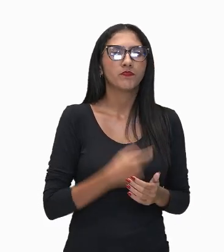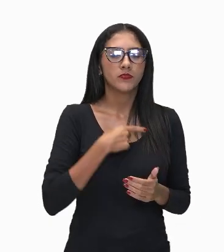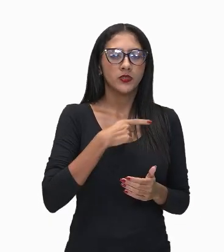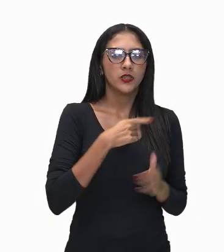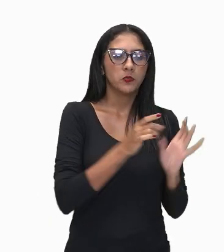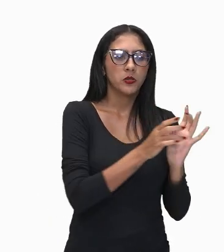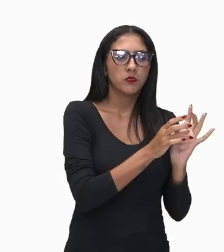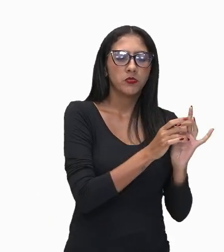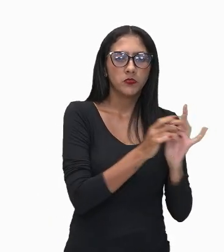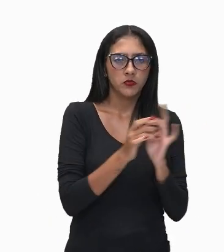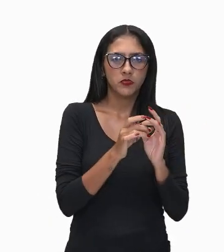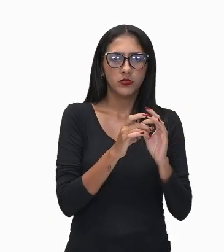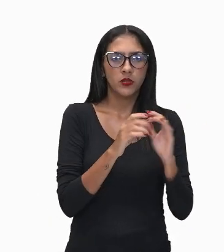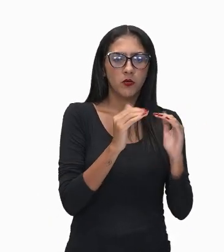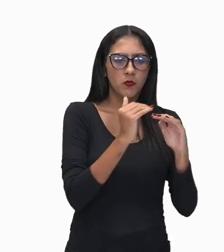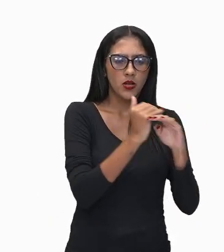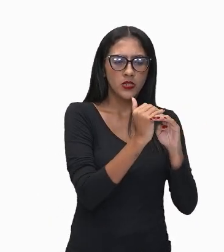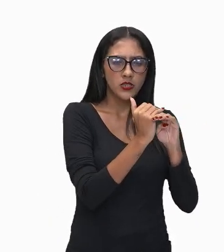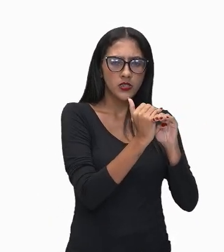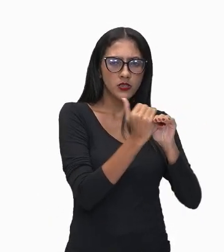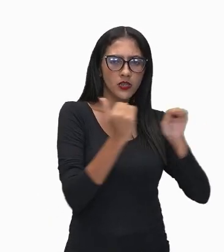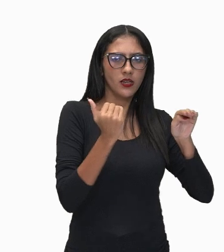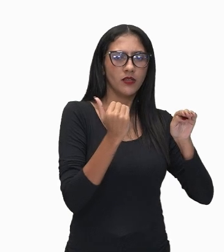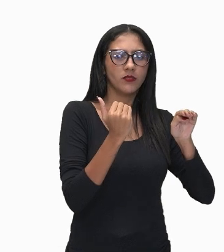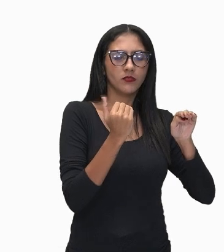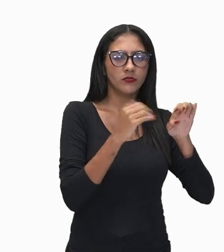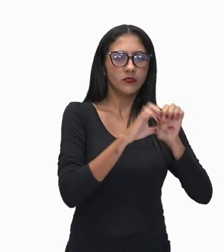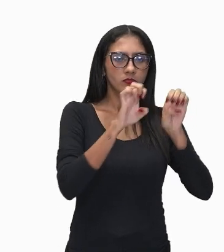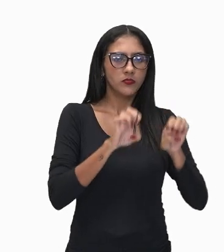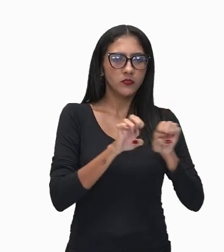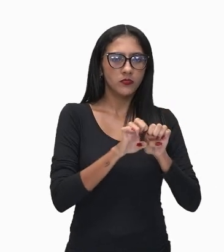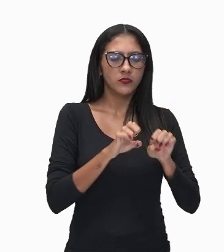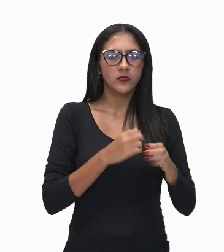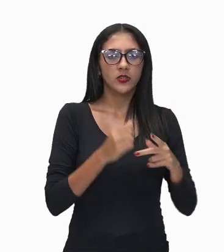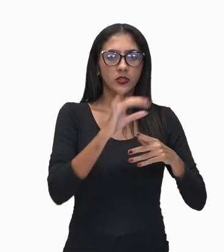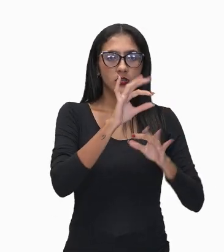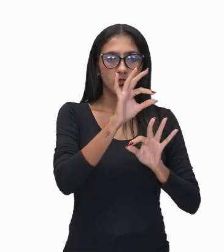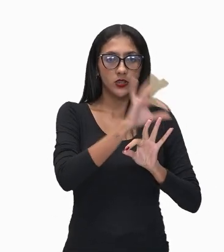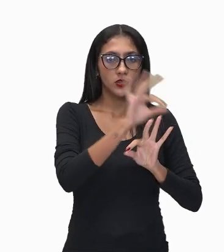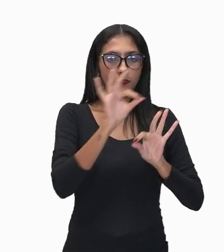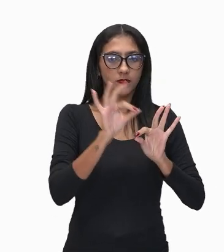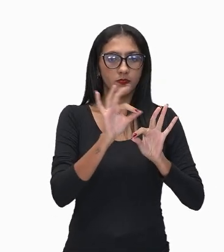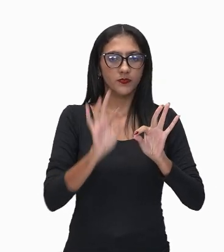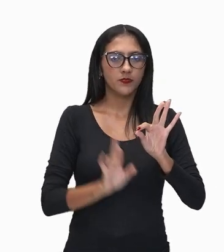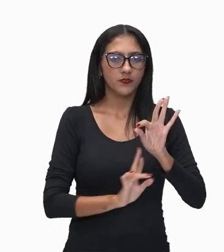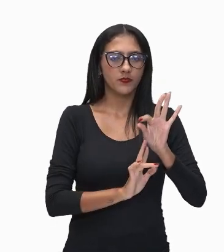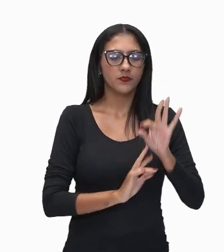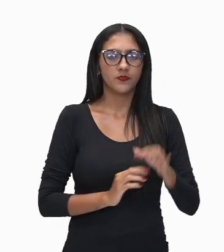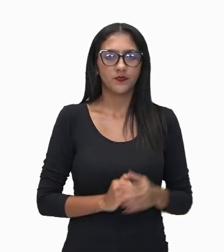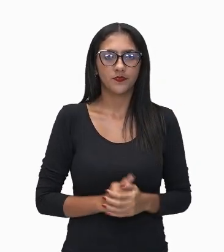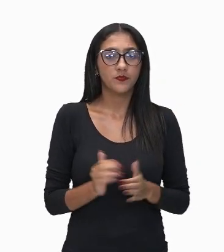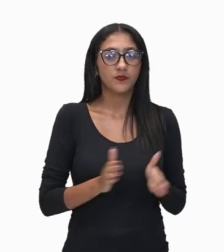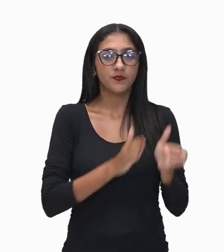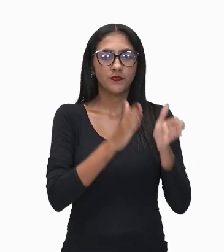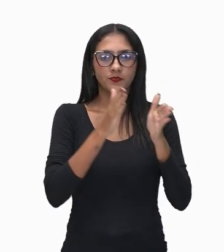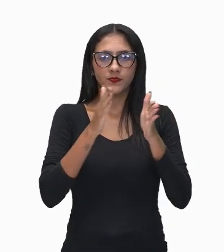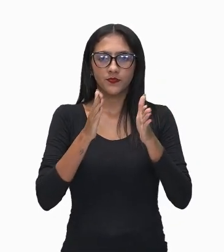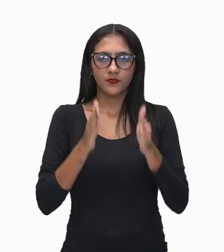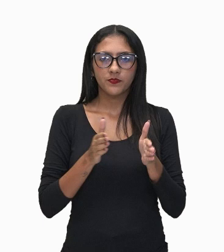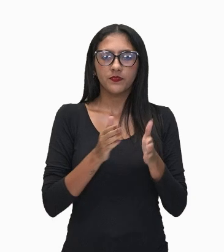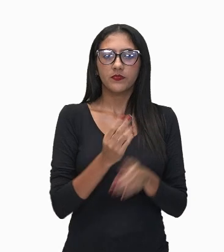sequência linear de aminoácidos. Observe que já na estrutura secundária,